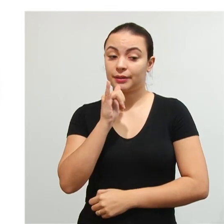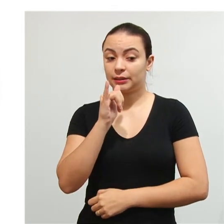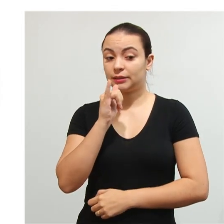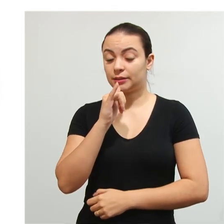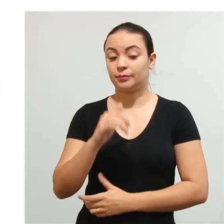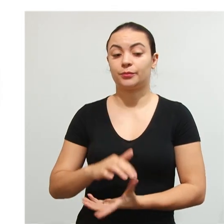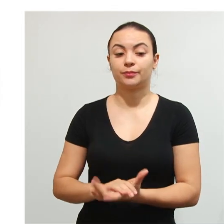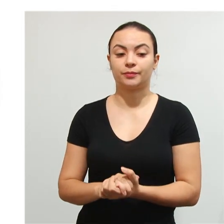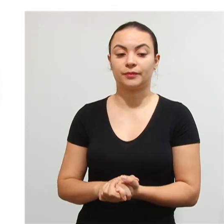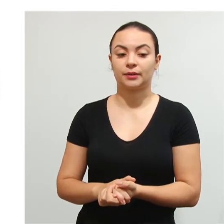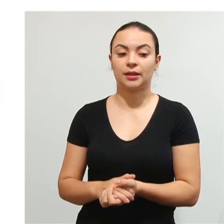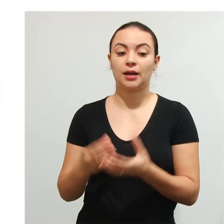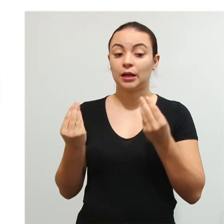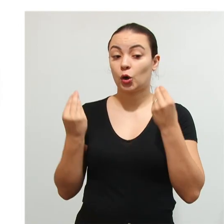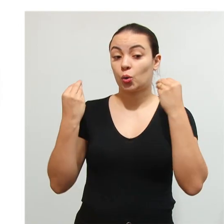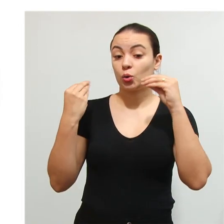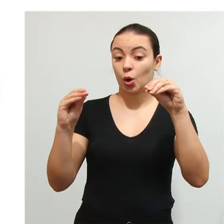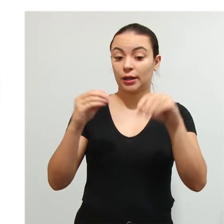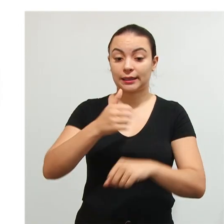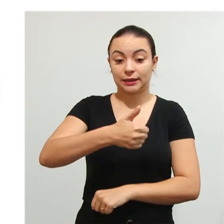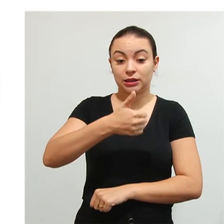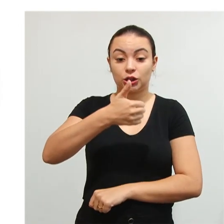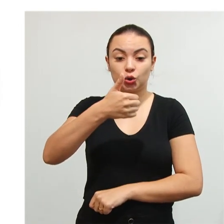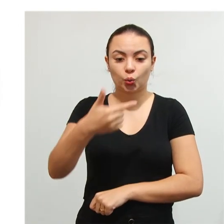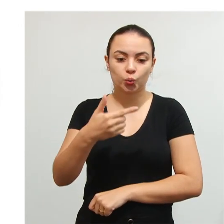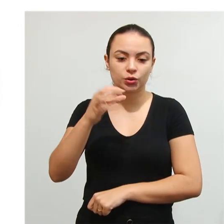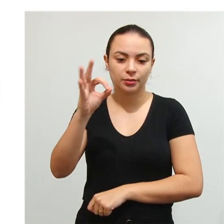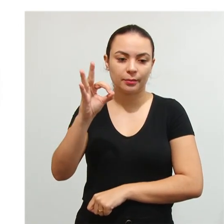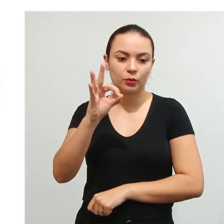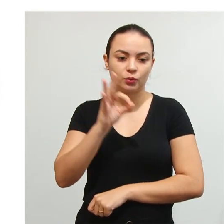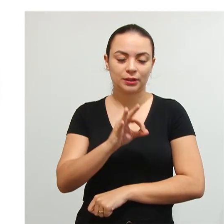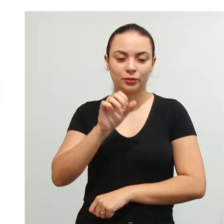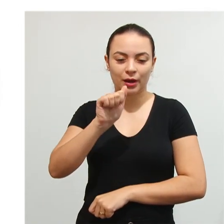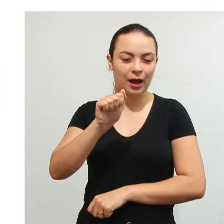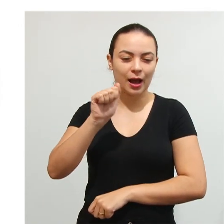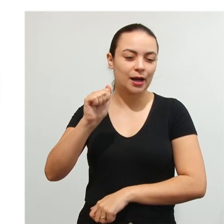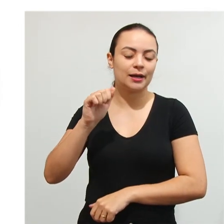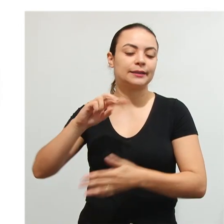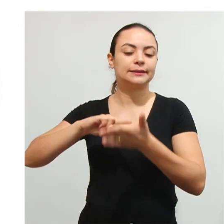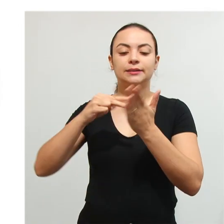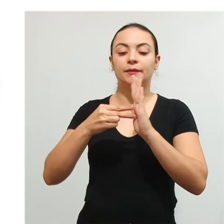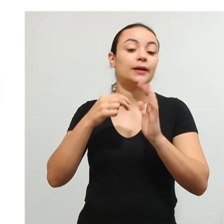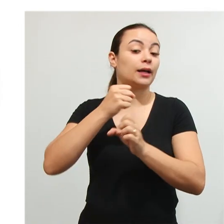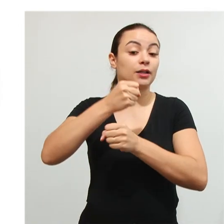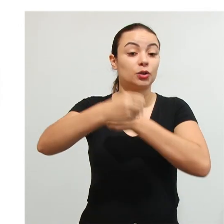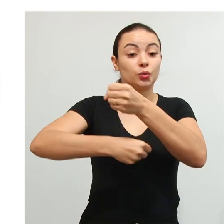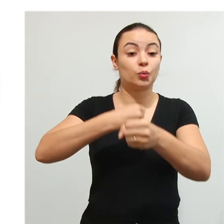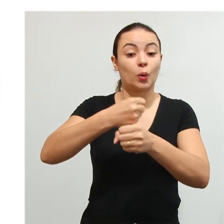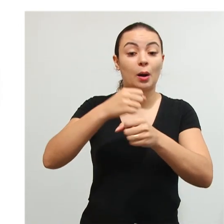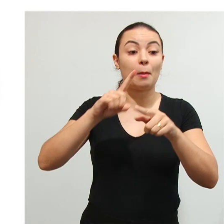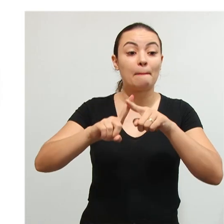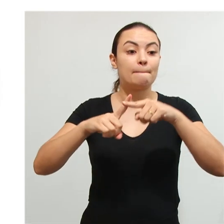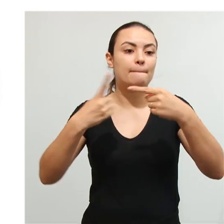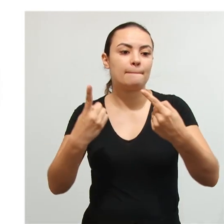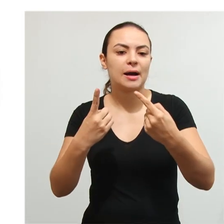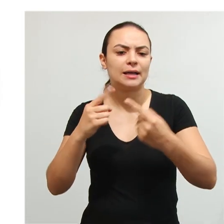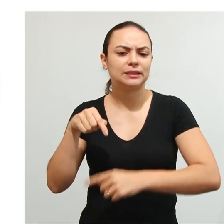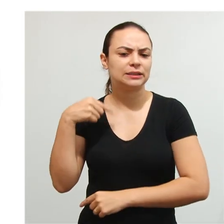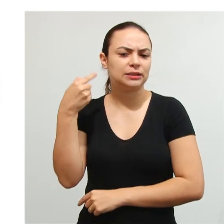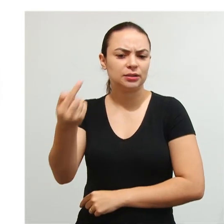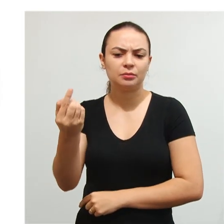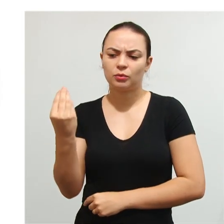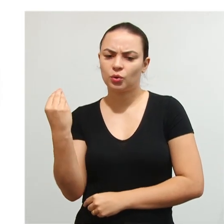forma mensalmente porque aí o que que vai acontecer o efeito do juros sobre juros vai gerar uma taxa maior que